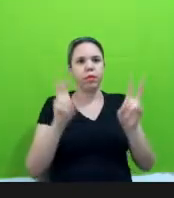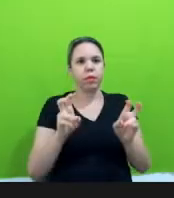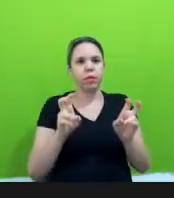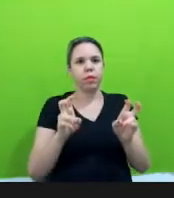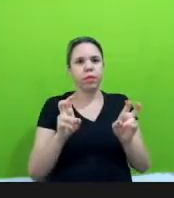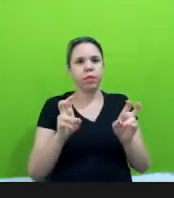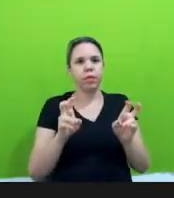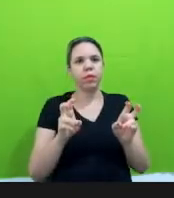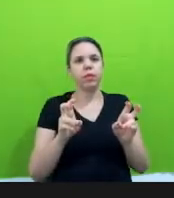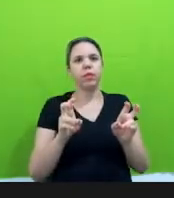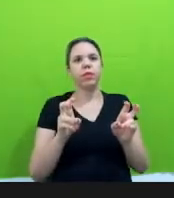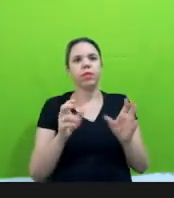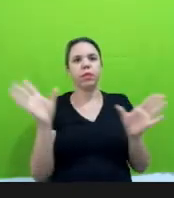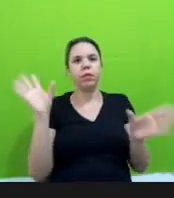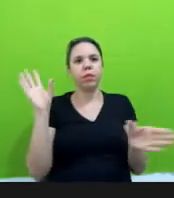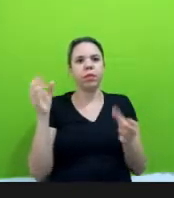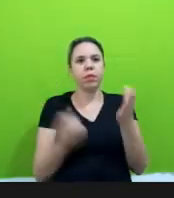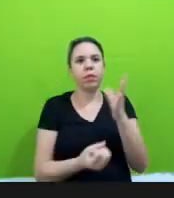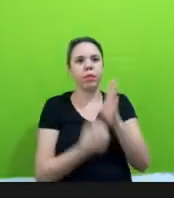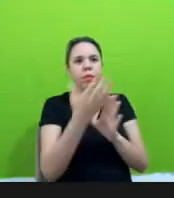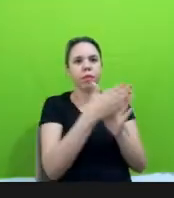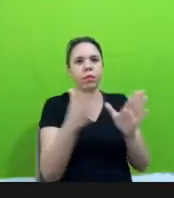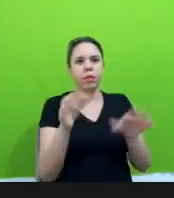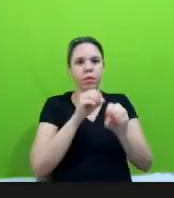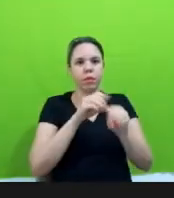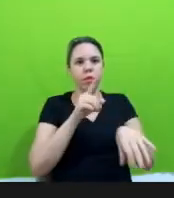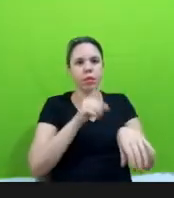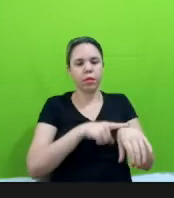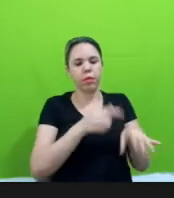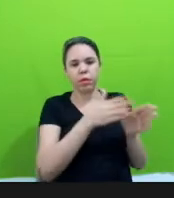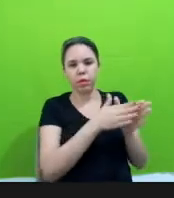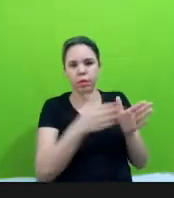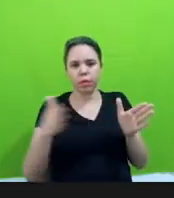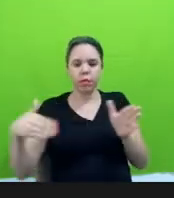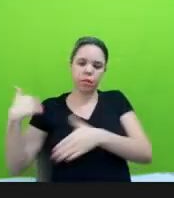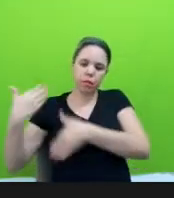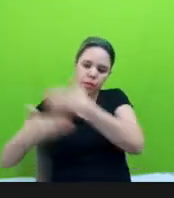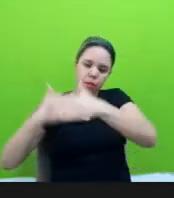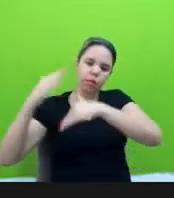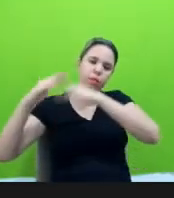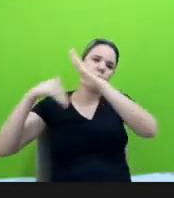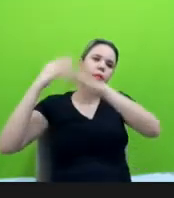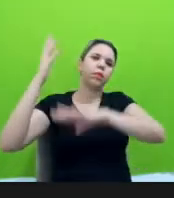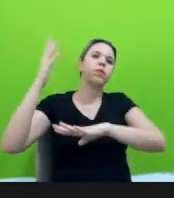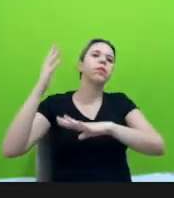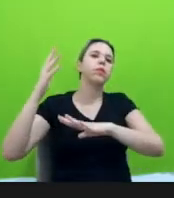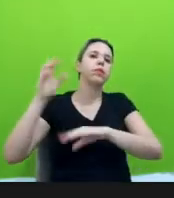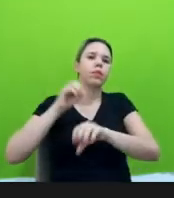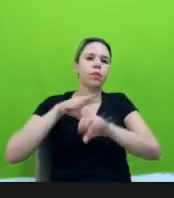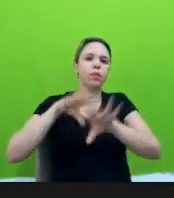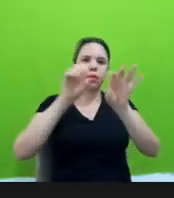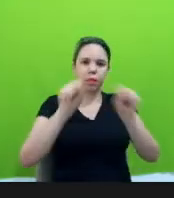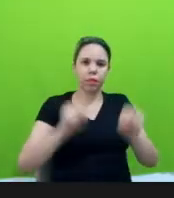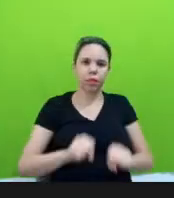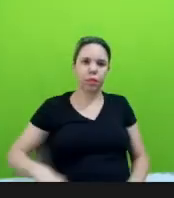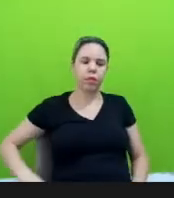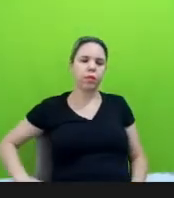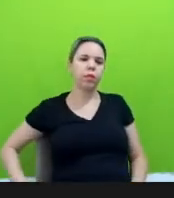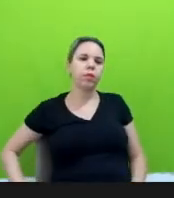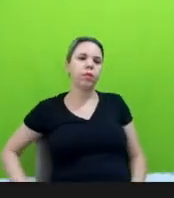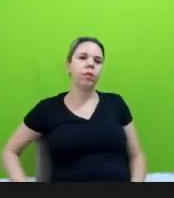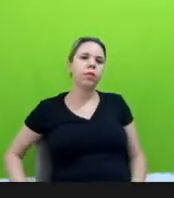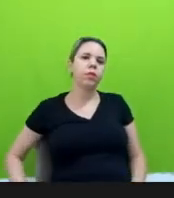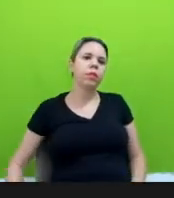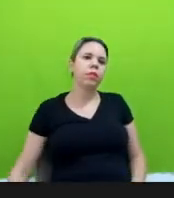da educação, né? Não só ao momento, mas realmente ver a evolução do sistema educacional brasileiro. Mas é